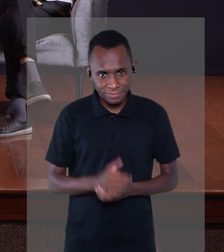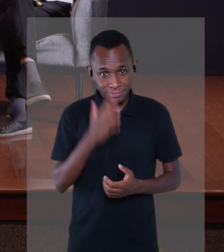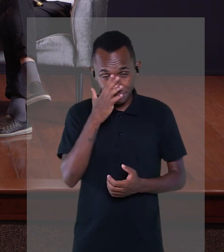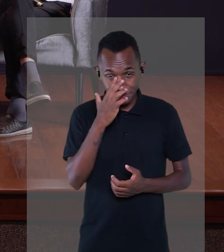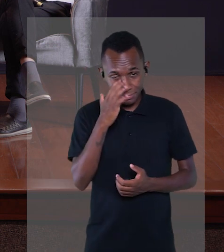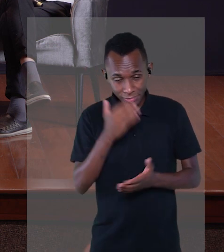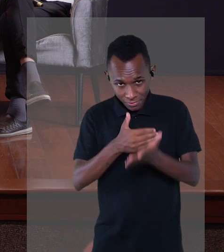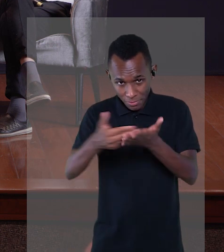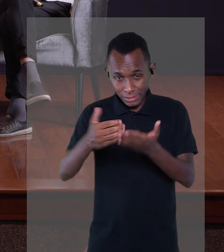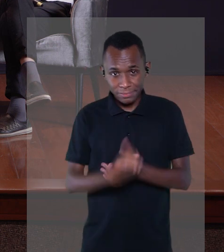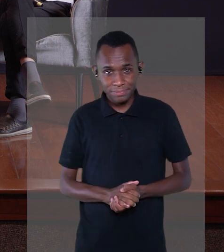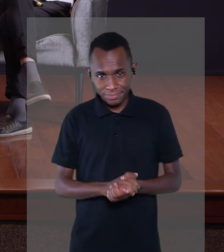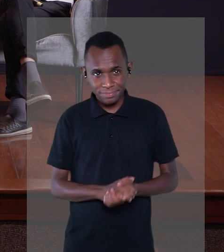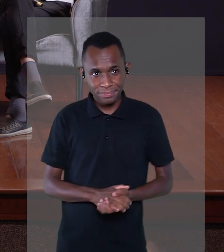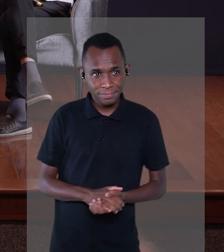Vamos nela?